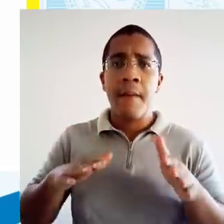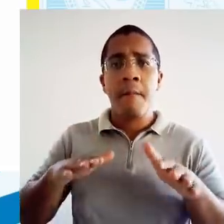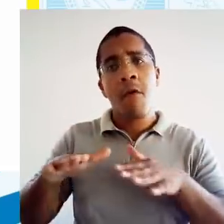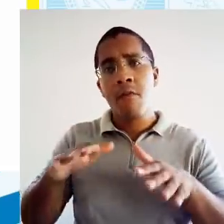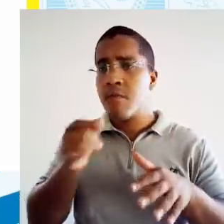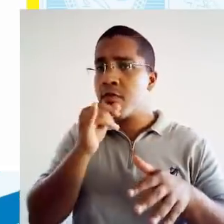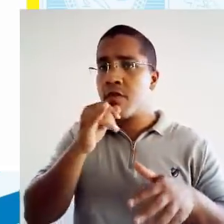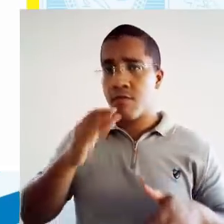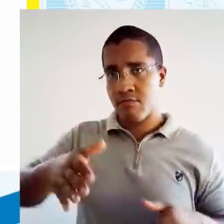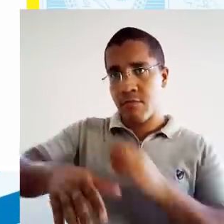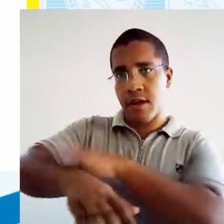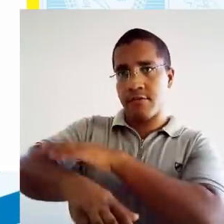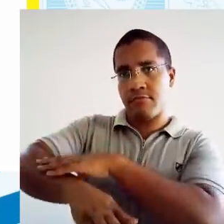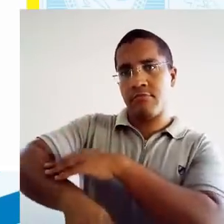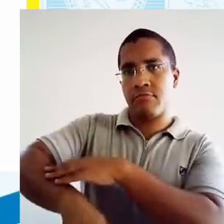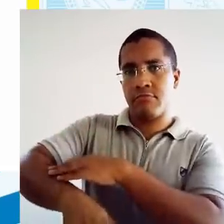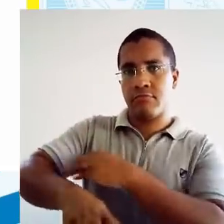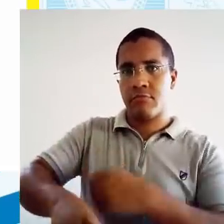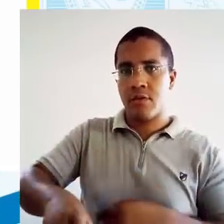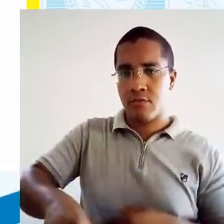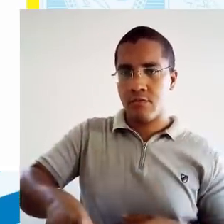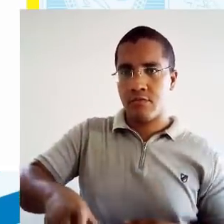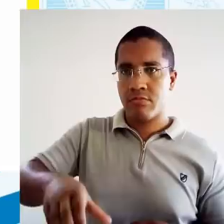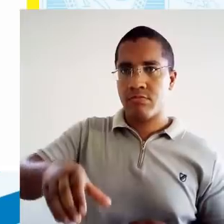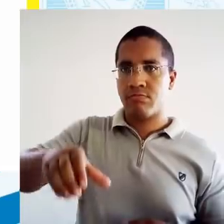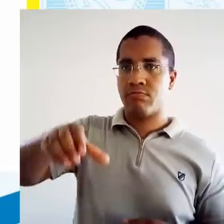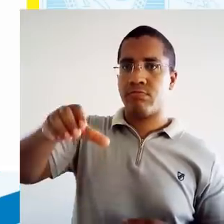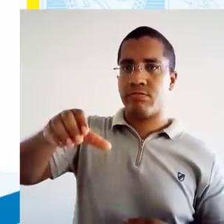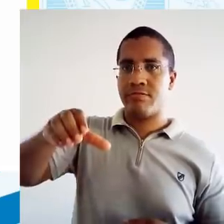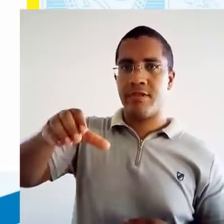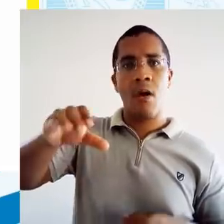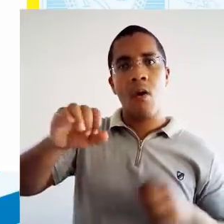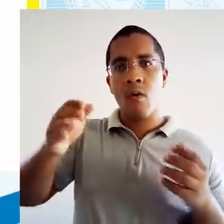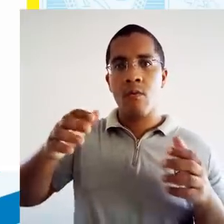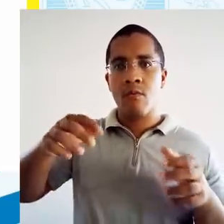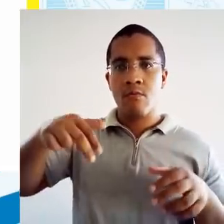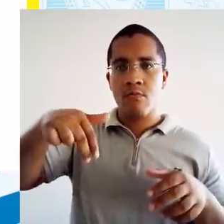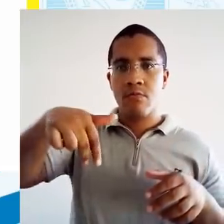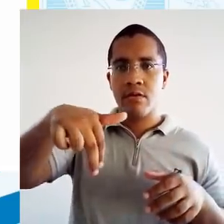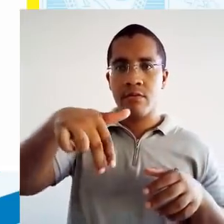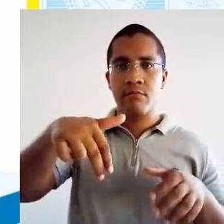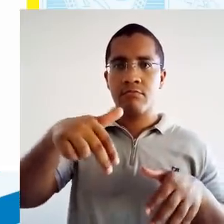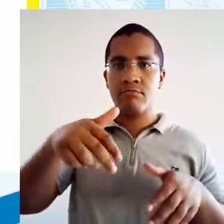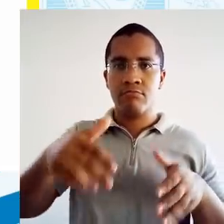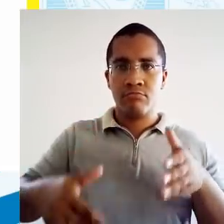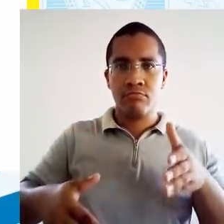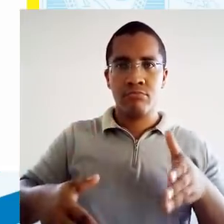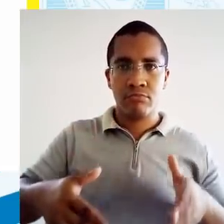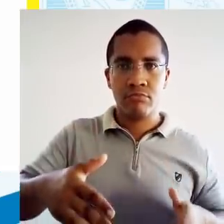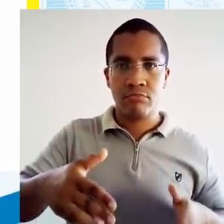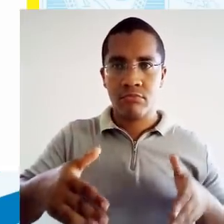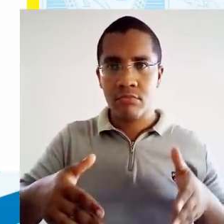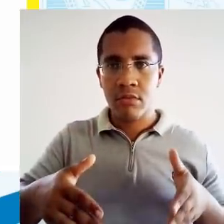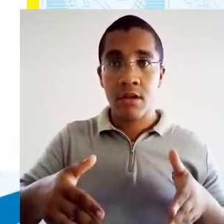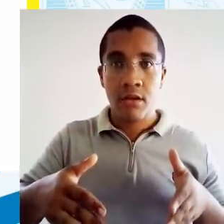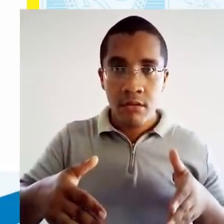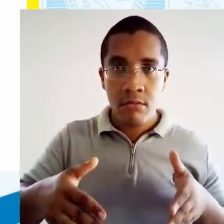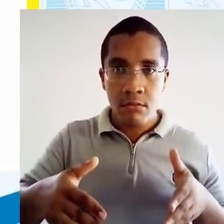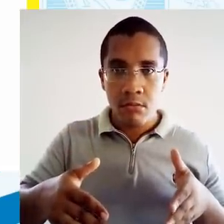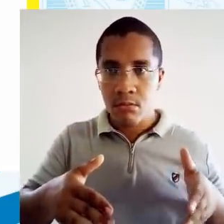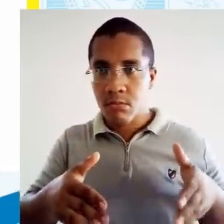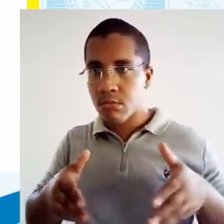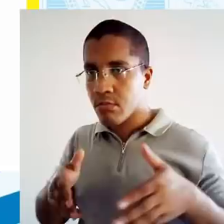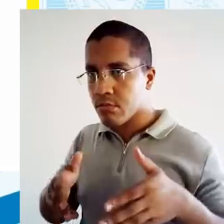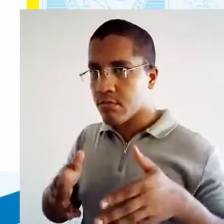como movimento de um braço mecânico, levantamento de objetos, andar, enxergar obstáculos,